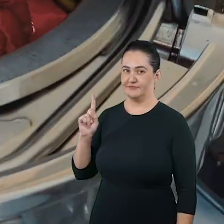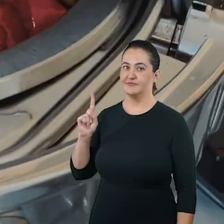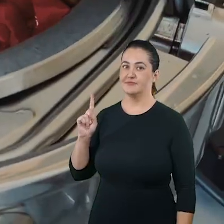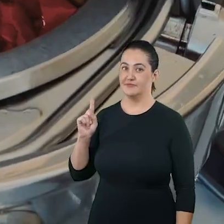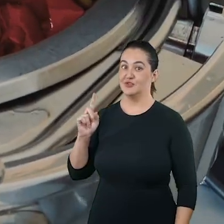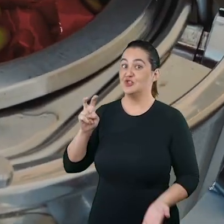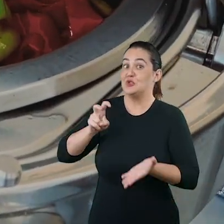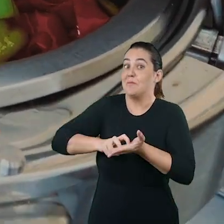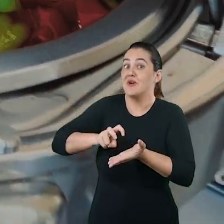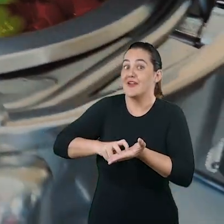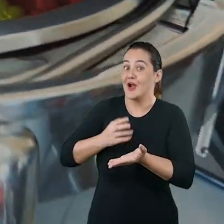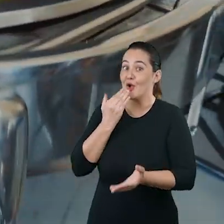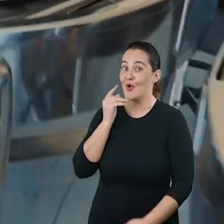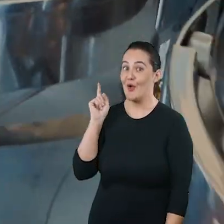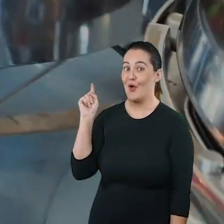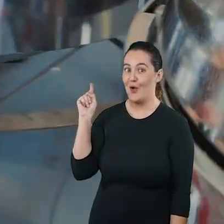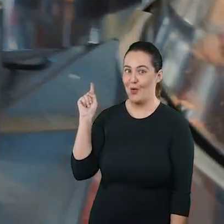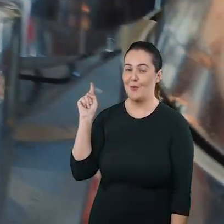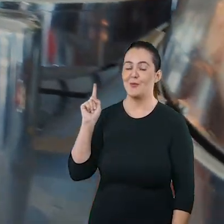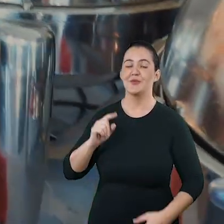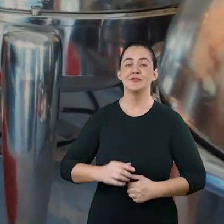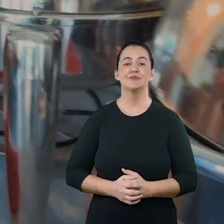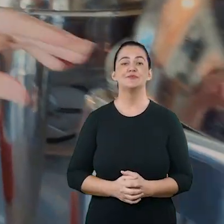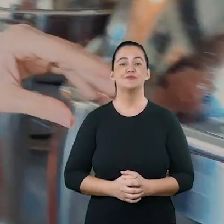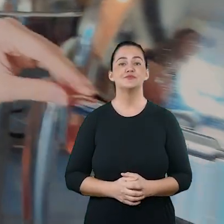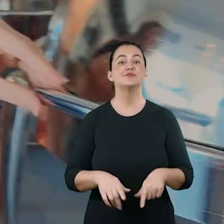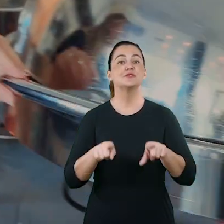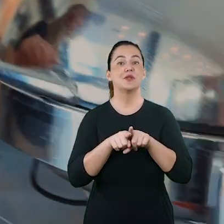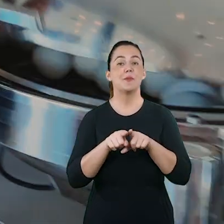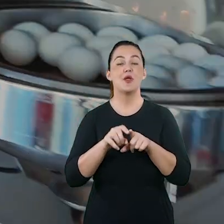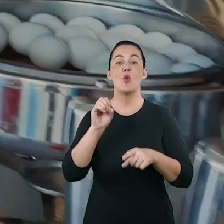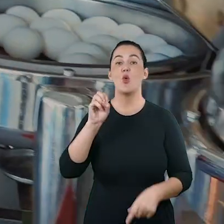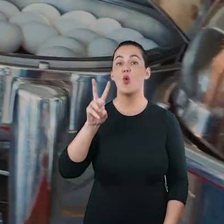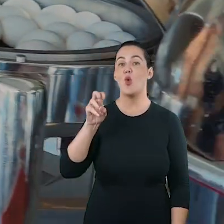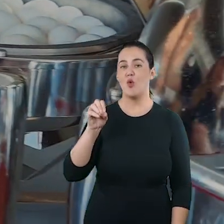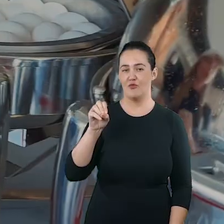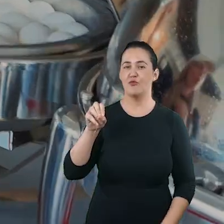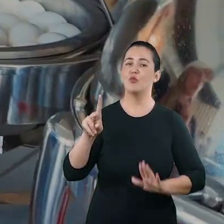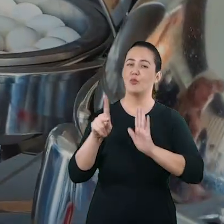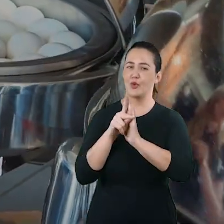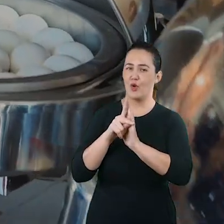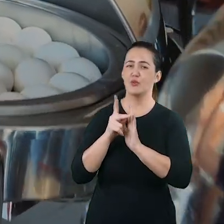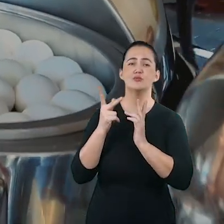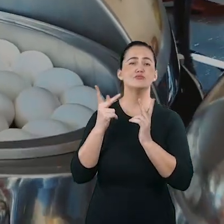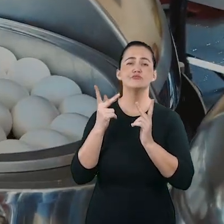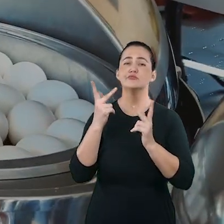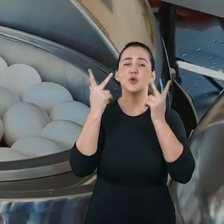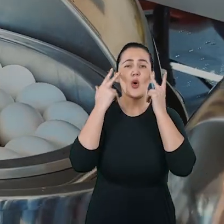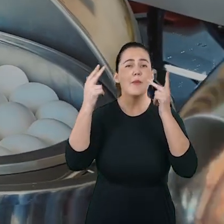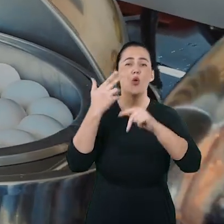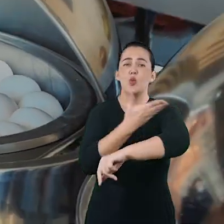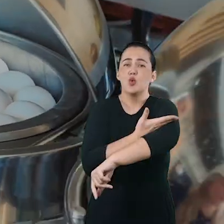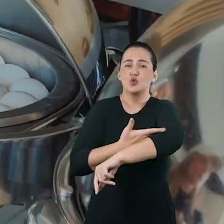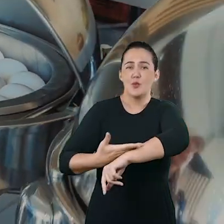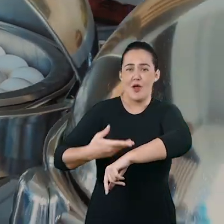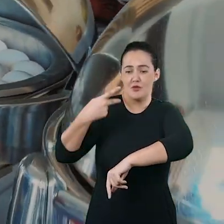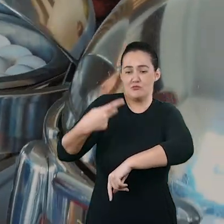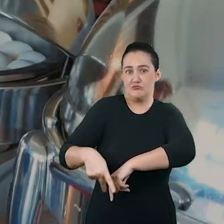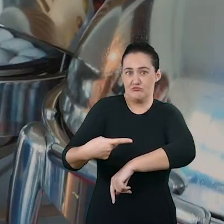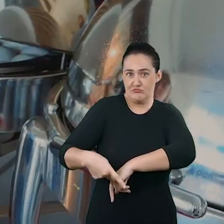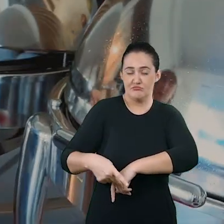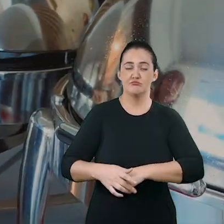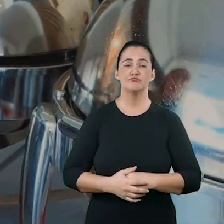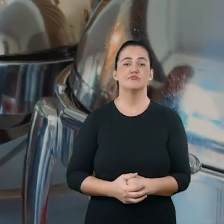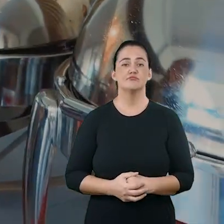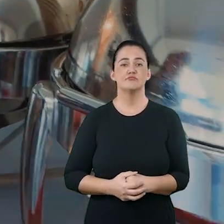legumes grelhados, fritos. O ovo cozido, principalmente, é algo bem típico aqui da região do Oriente Médio,